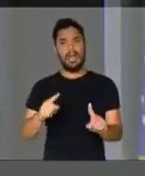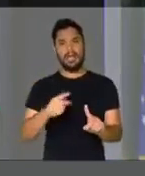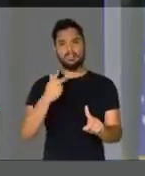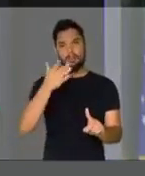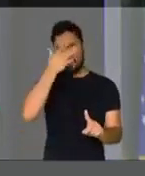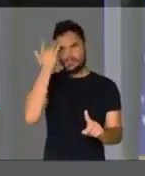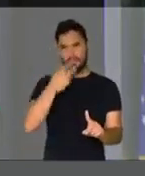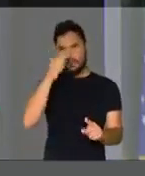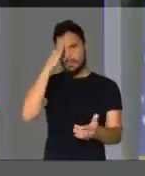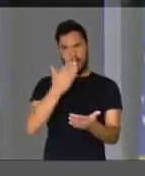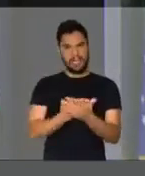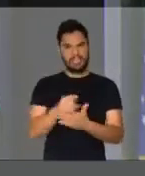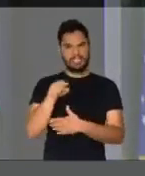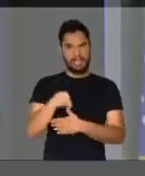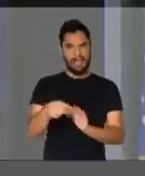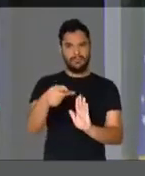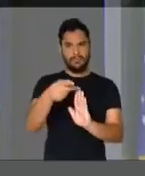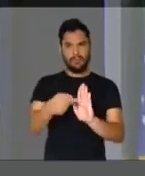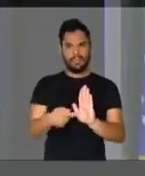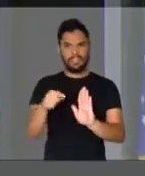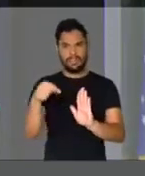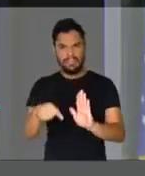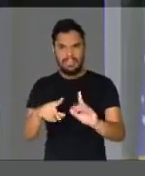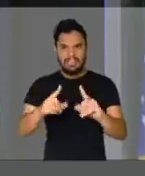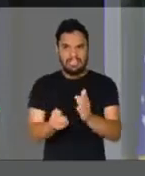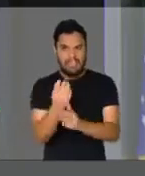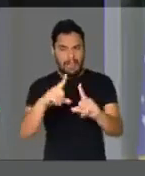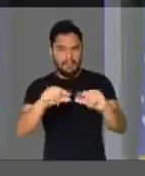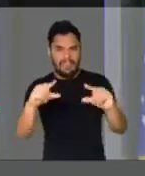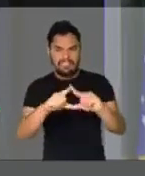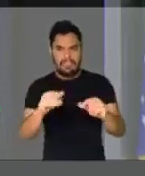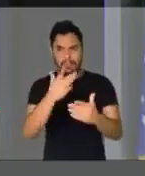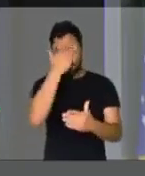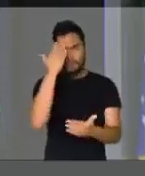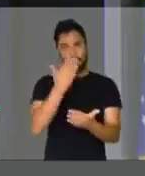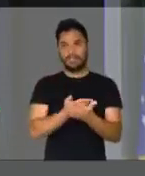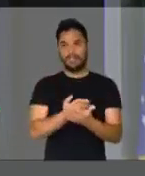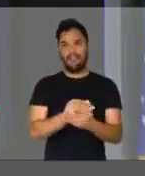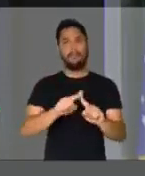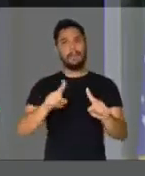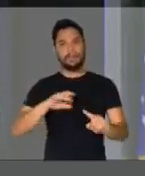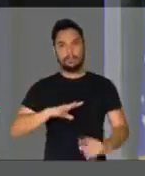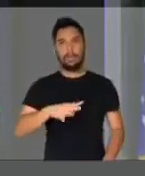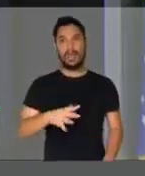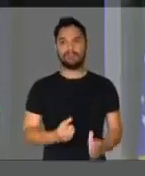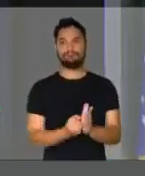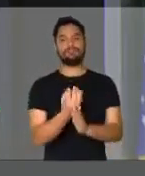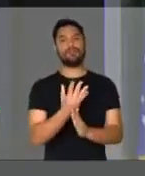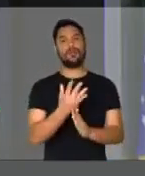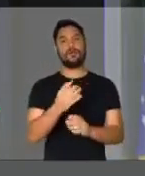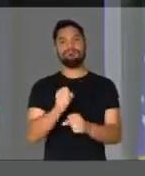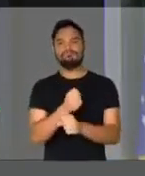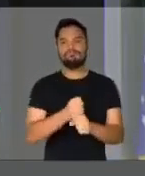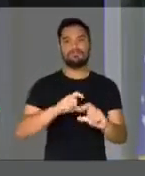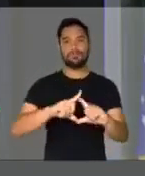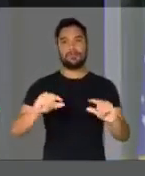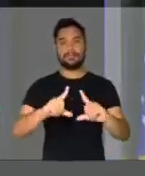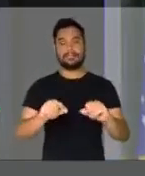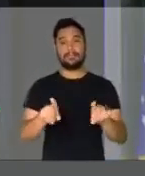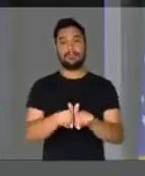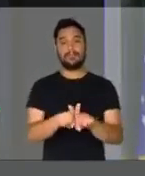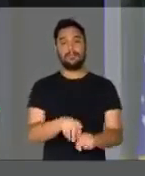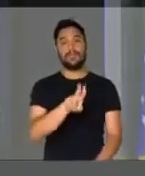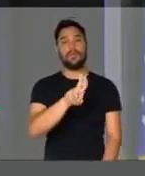papéis flácidos e perecíveis de uma planta arquitetônica. E por fim, Ulisses Guimarães, que em luta de